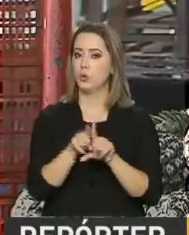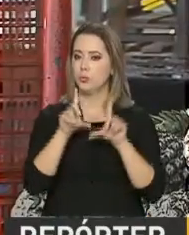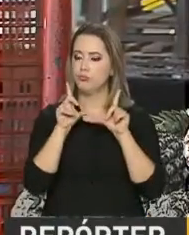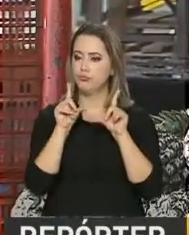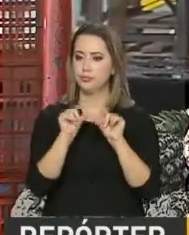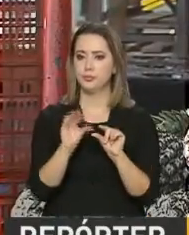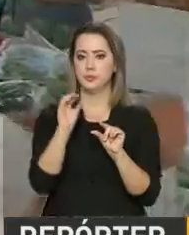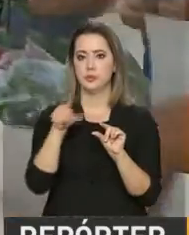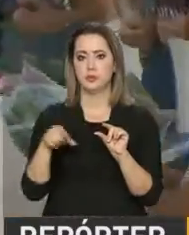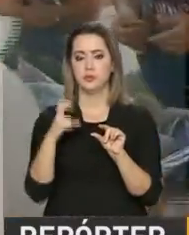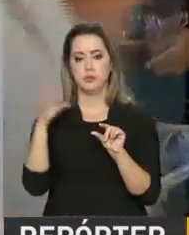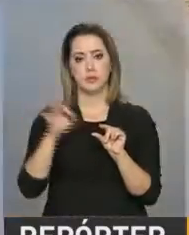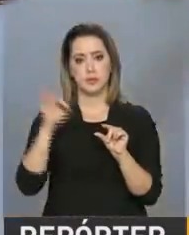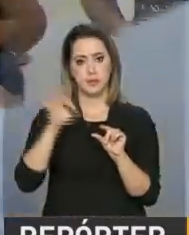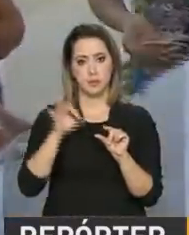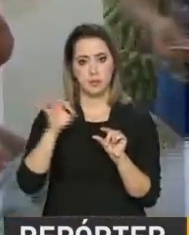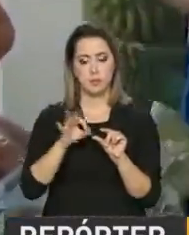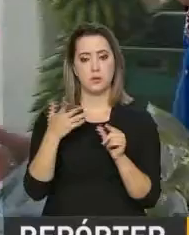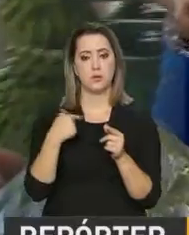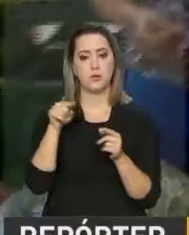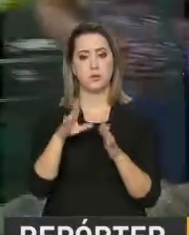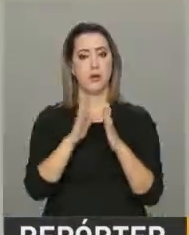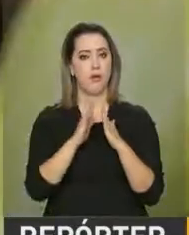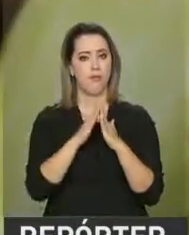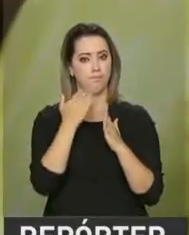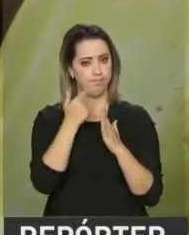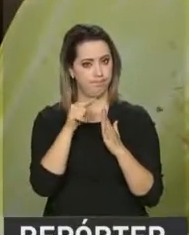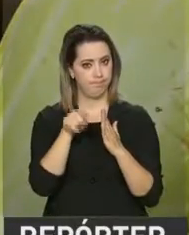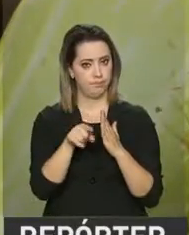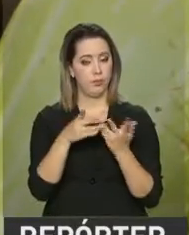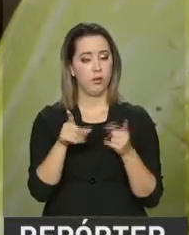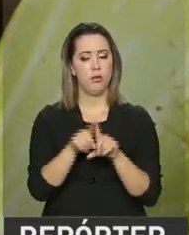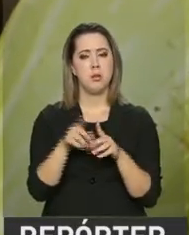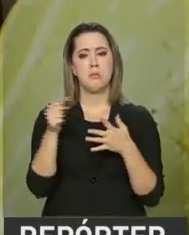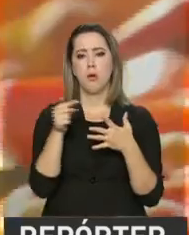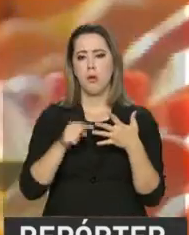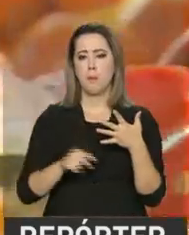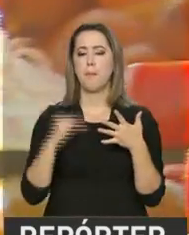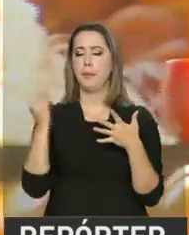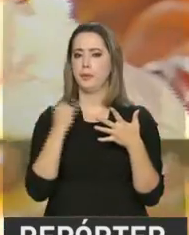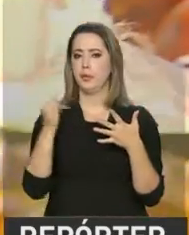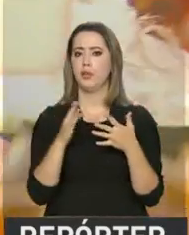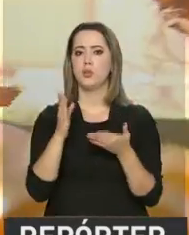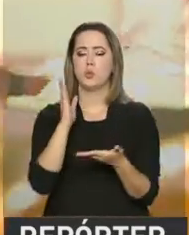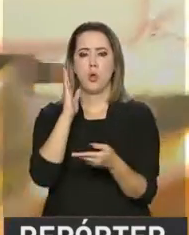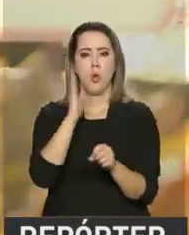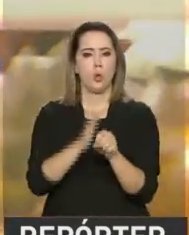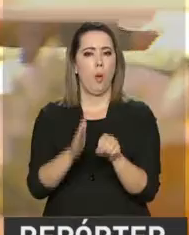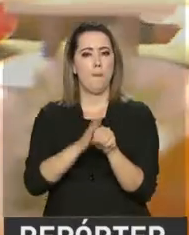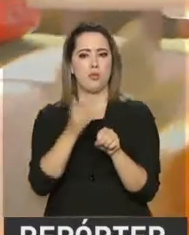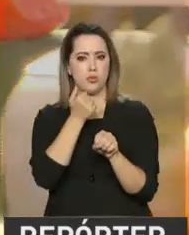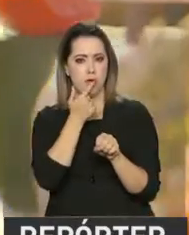de 0,5%, puxada pela alimentação em casa. Itens importantes como tomate, batata inglesa